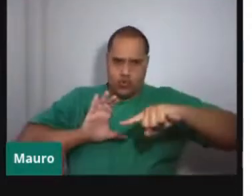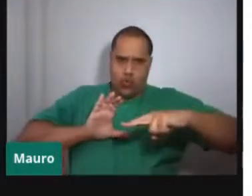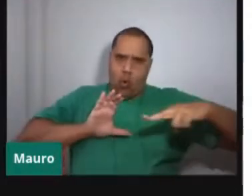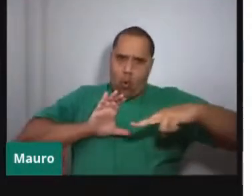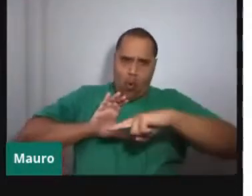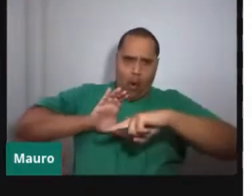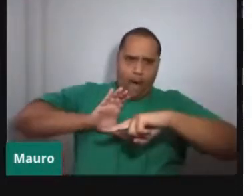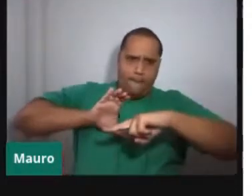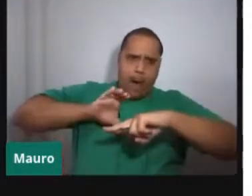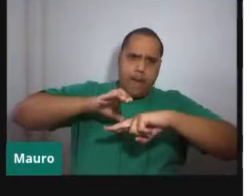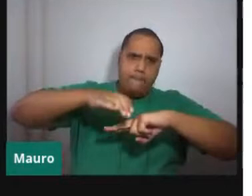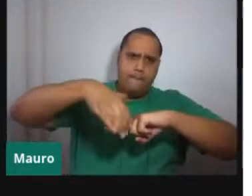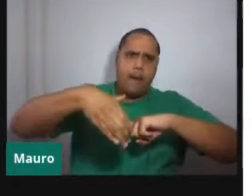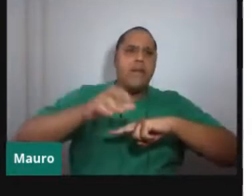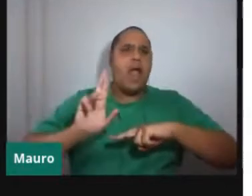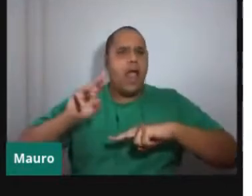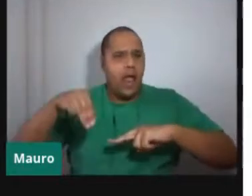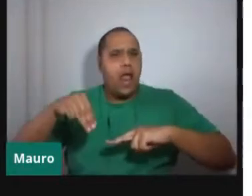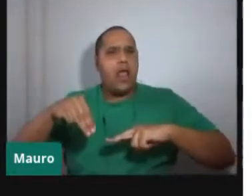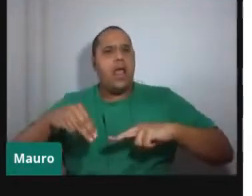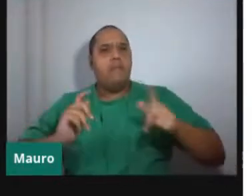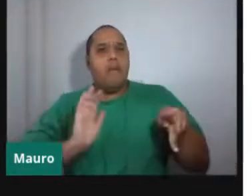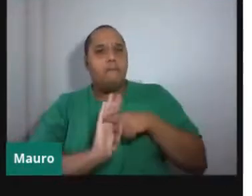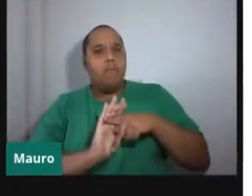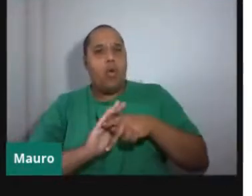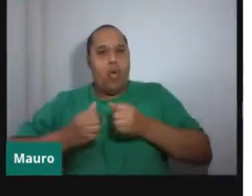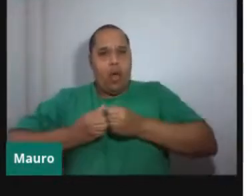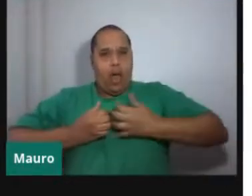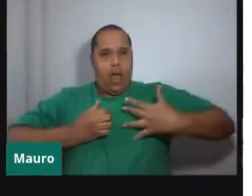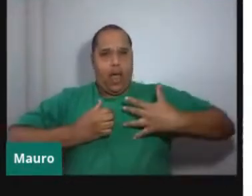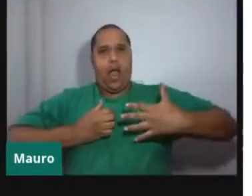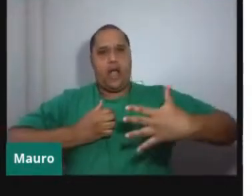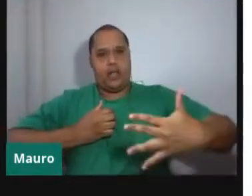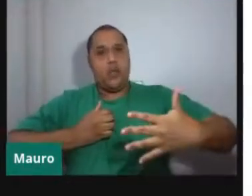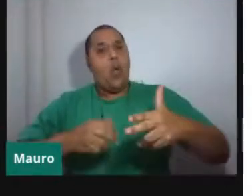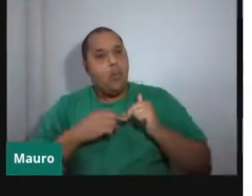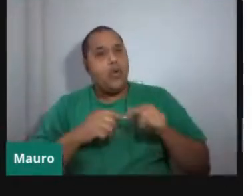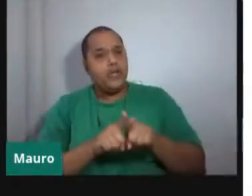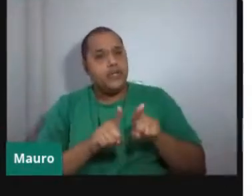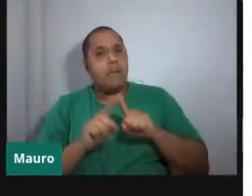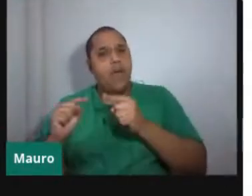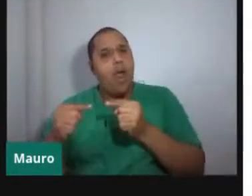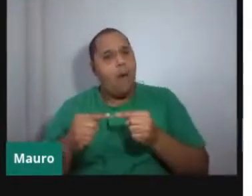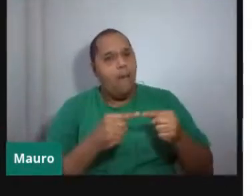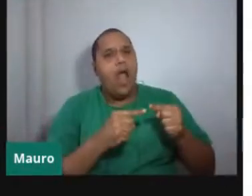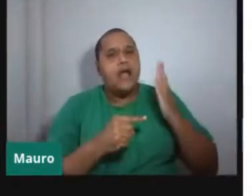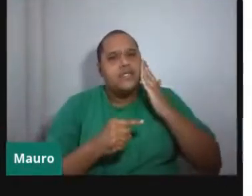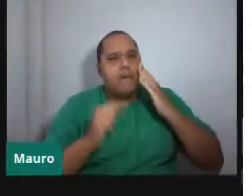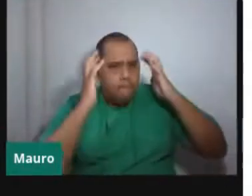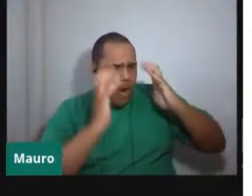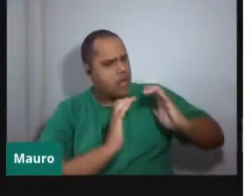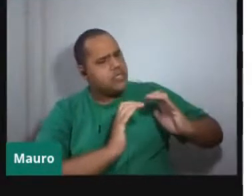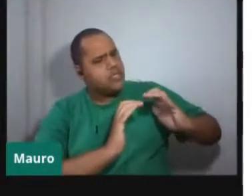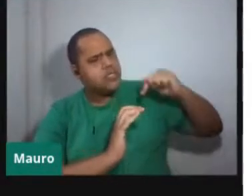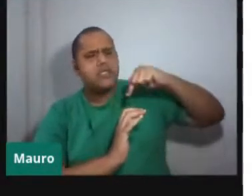anatômica, análise de conectividade, que é muito importante, né, porque mais do que saber o que está alterado no cérebro, é como